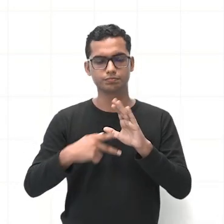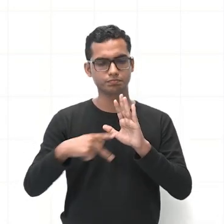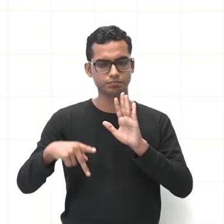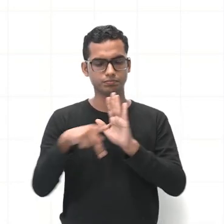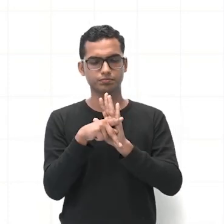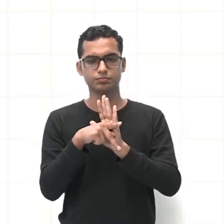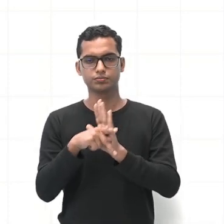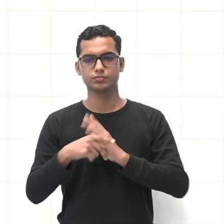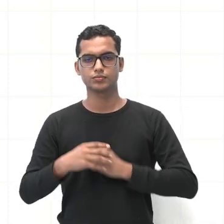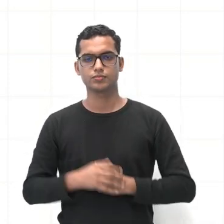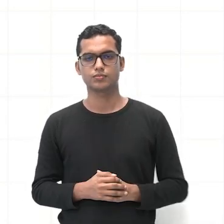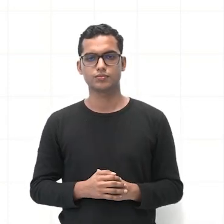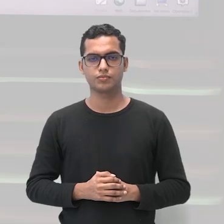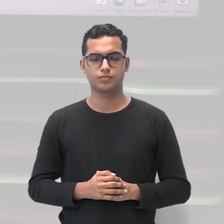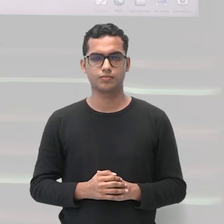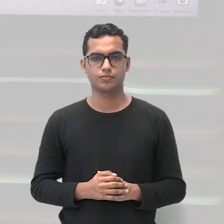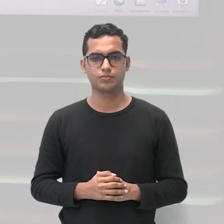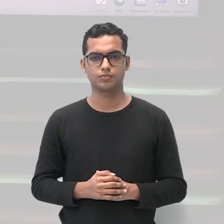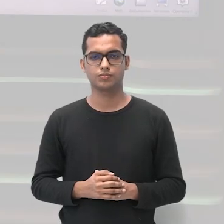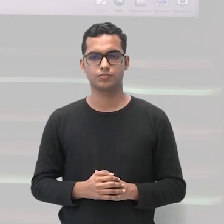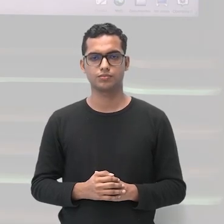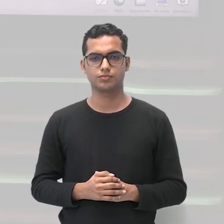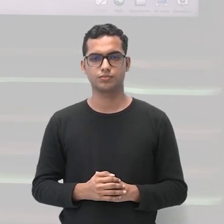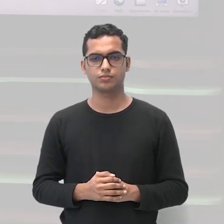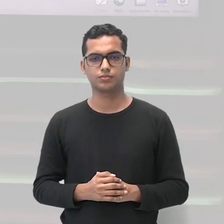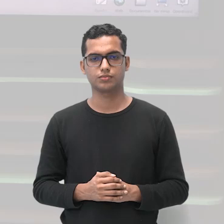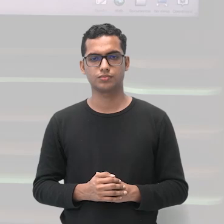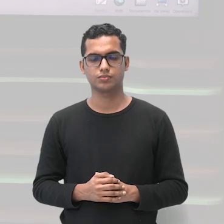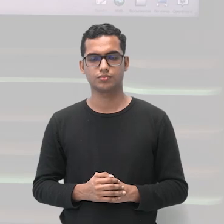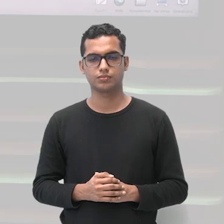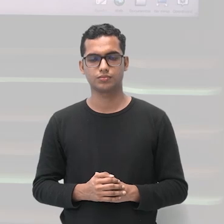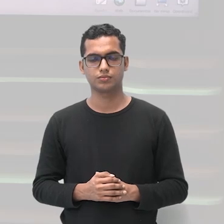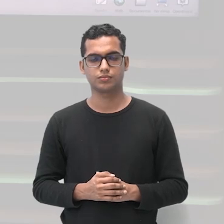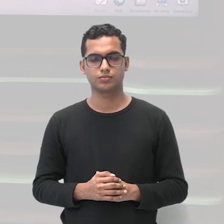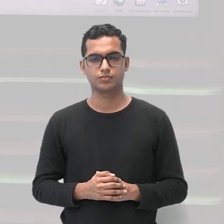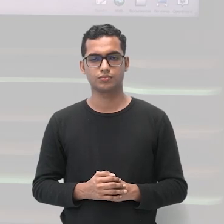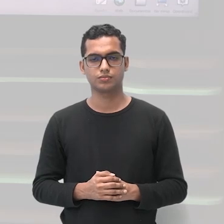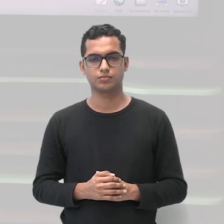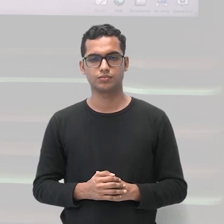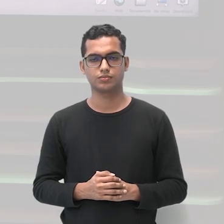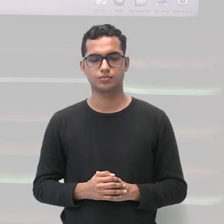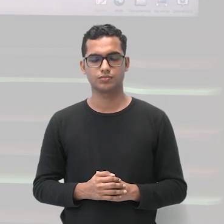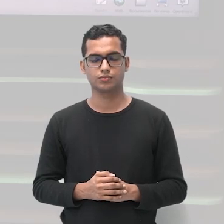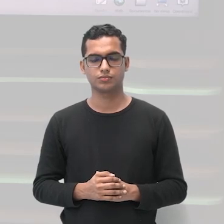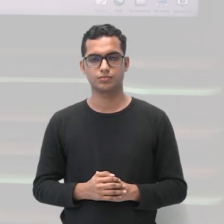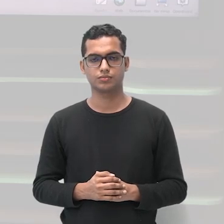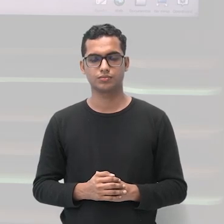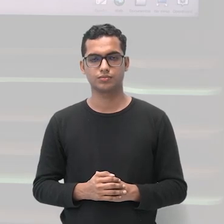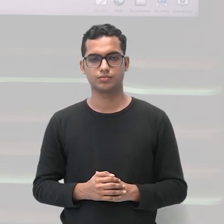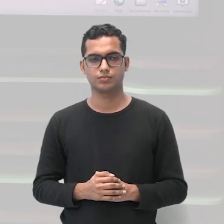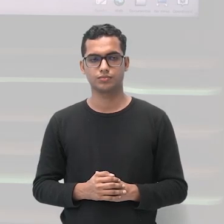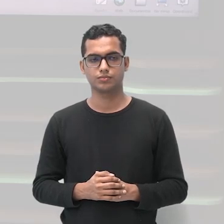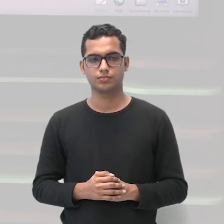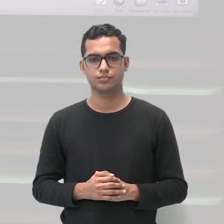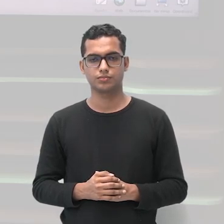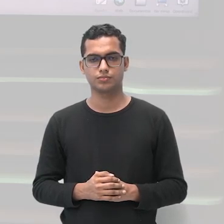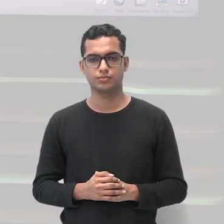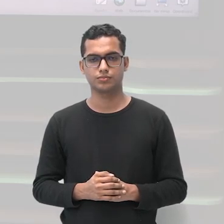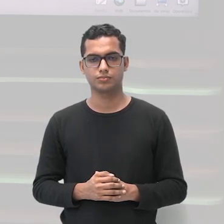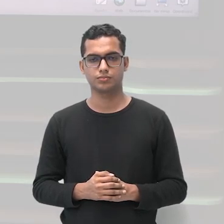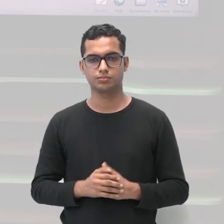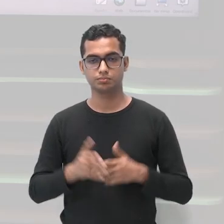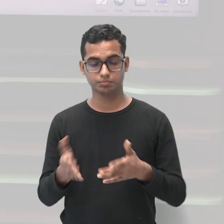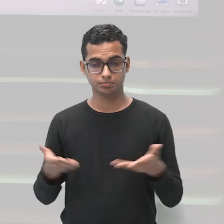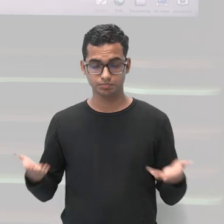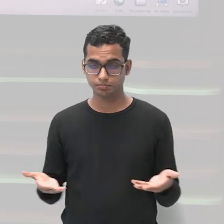só, eles possuem características únicas que os classificam. Então, com base nisso,